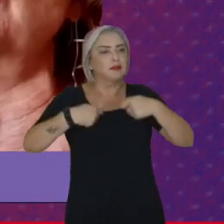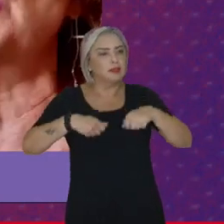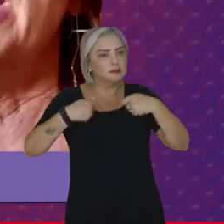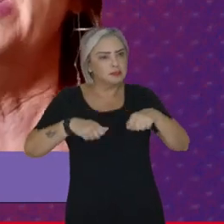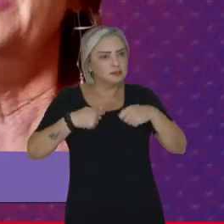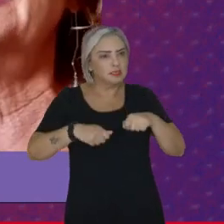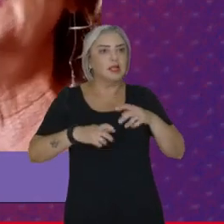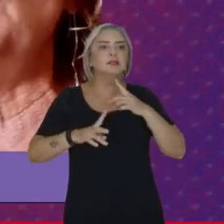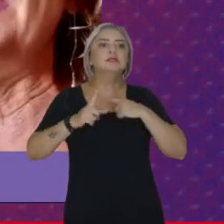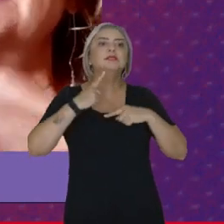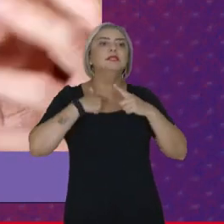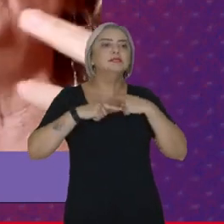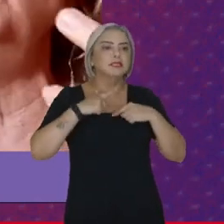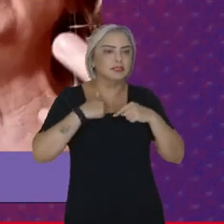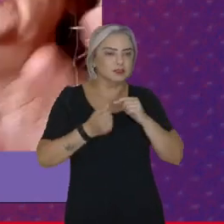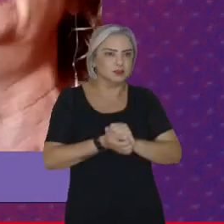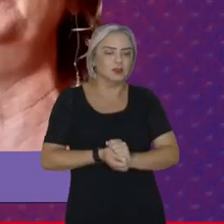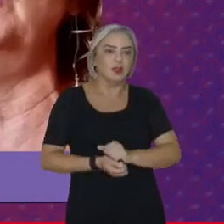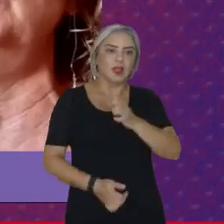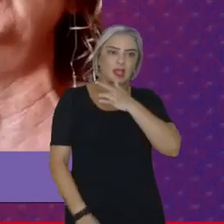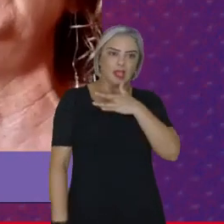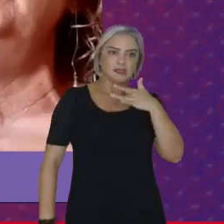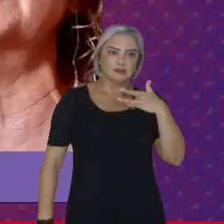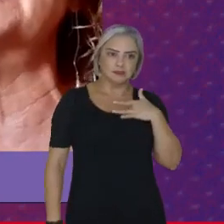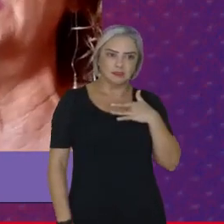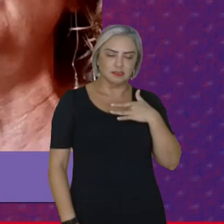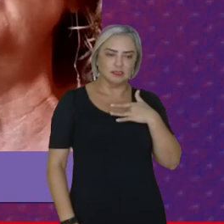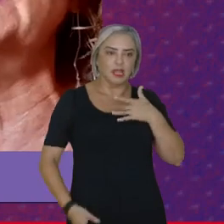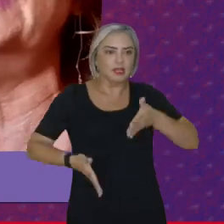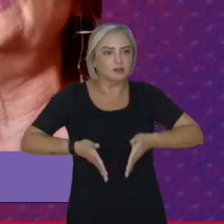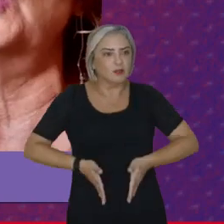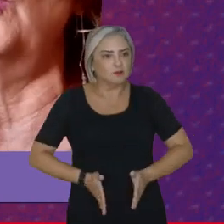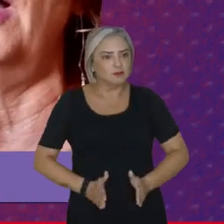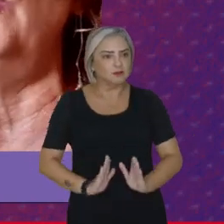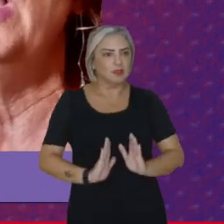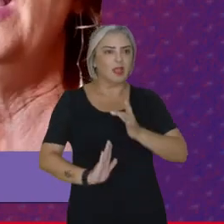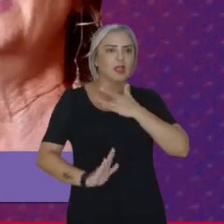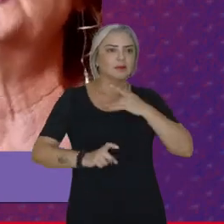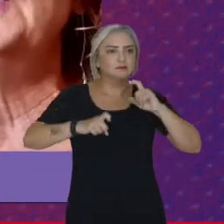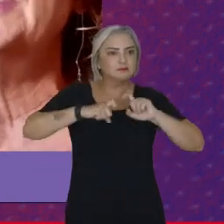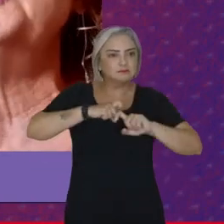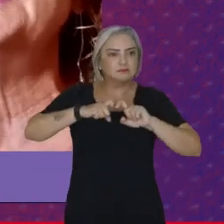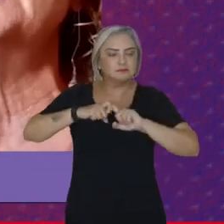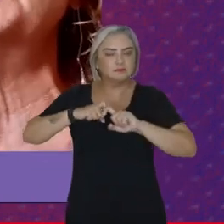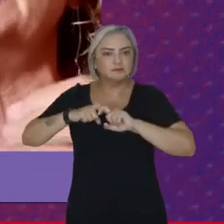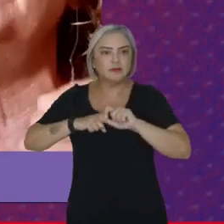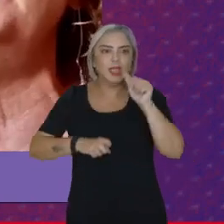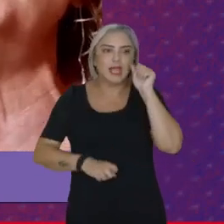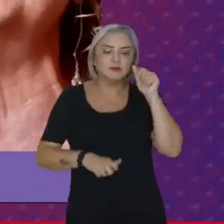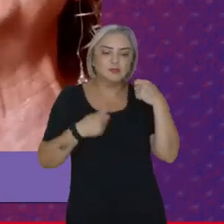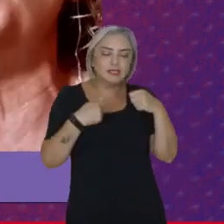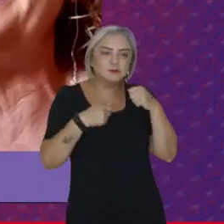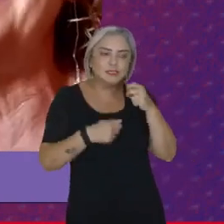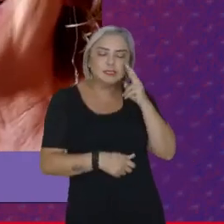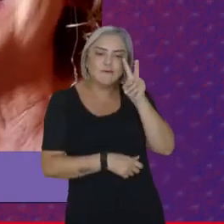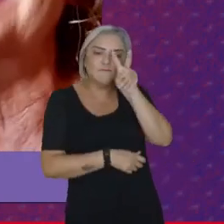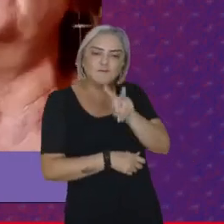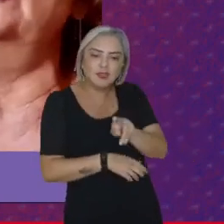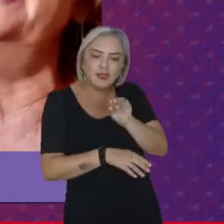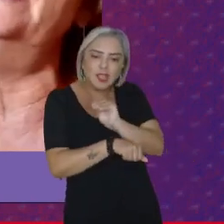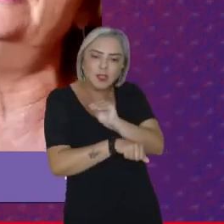seus desejos. Então, a saúde reprodutiva, a saúde sexual, as mulheres precisam ser vistas